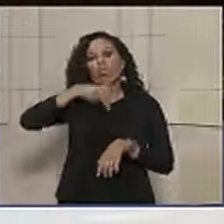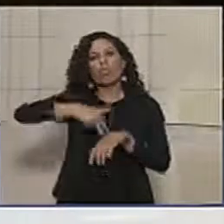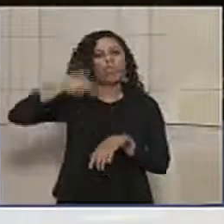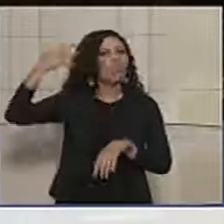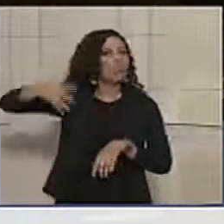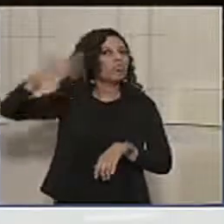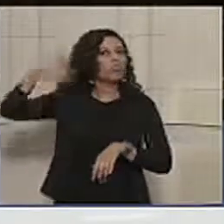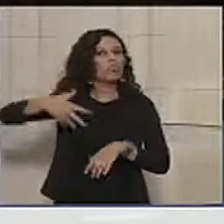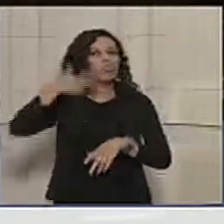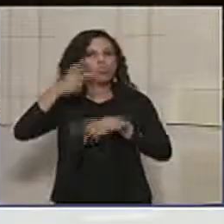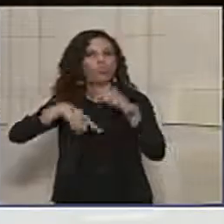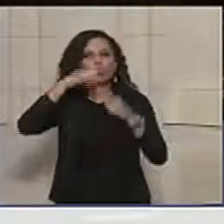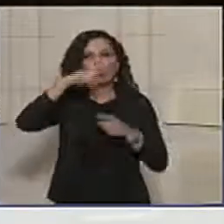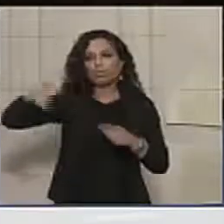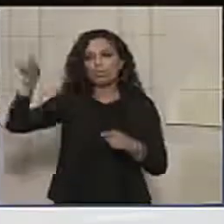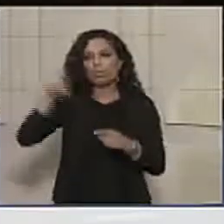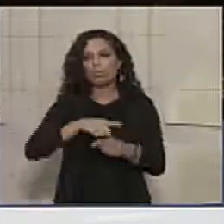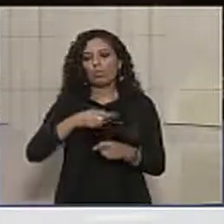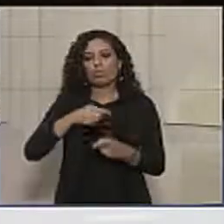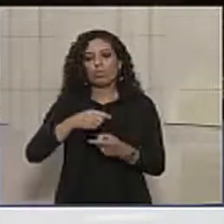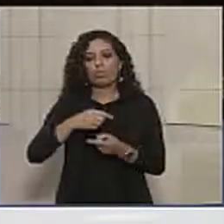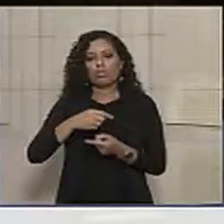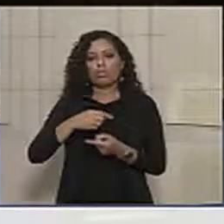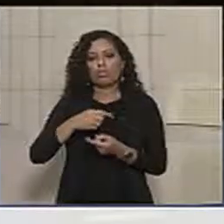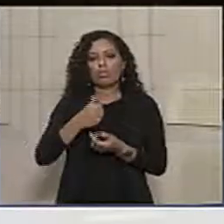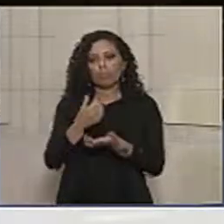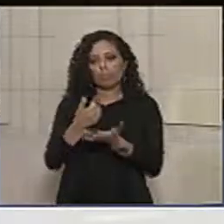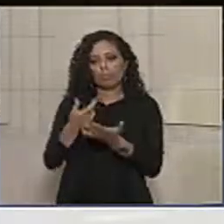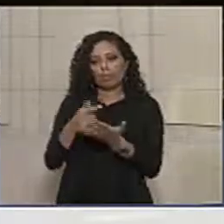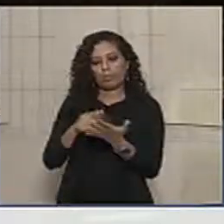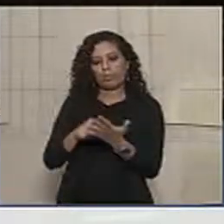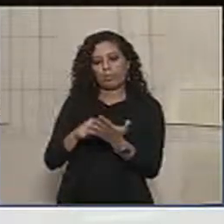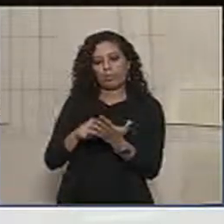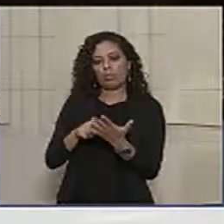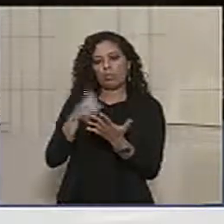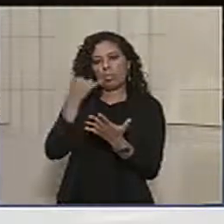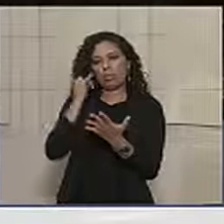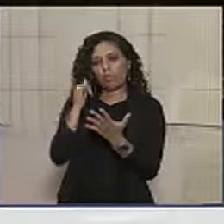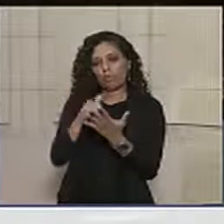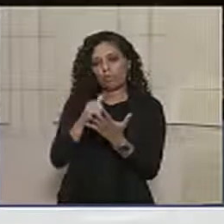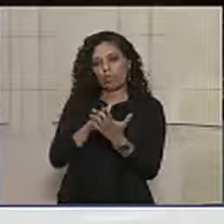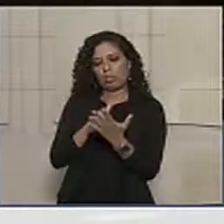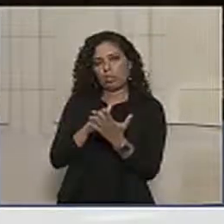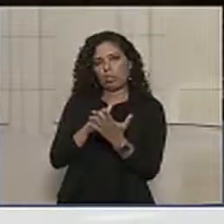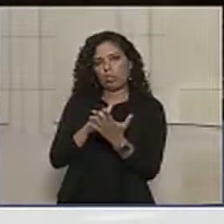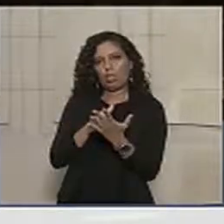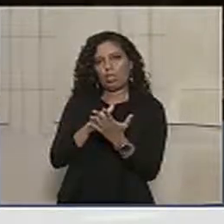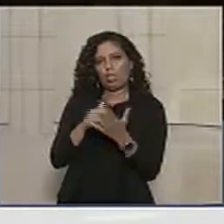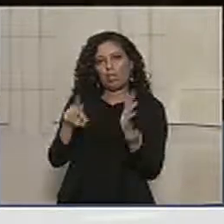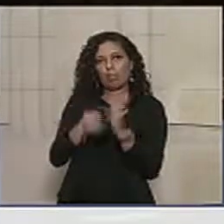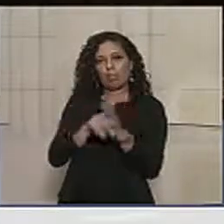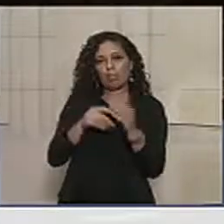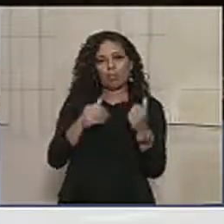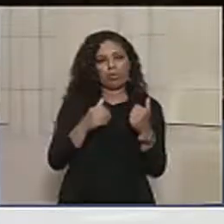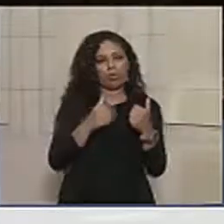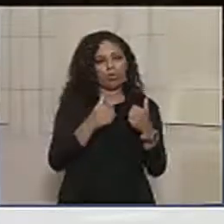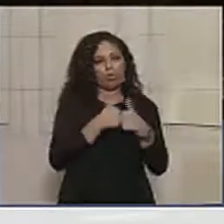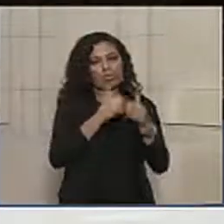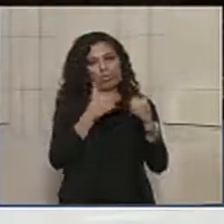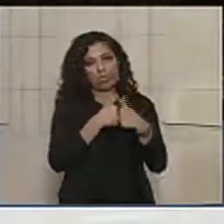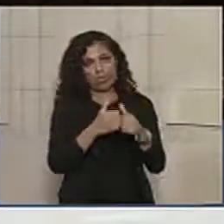proibir os aplicativos de transporte. Levando em consideração, senhora Presidente,